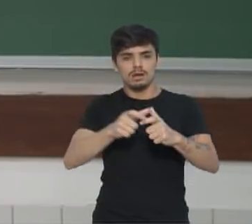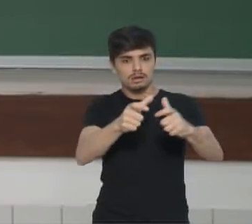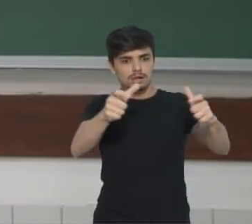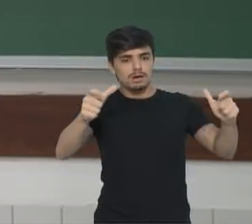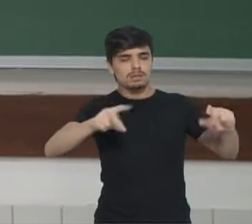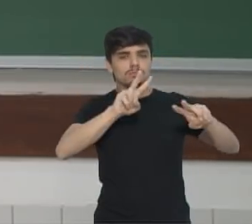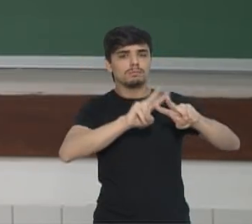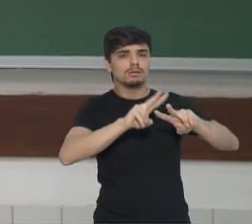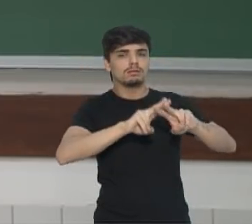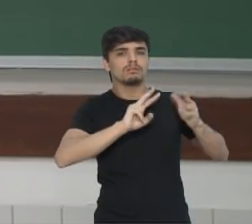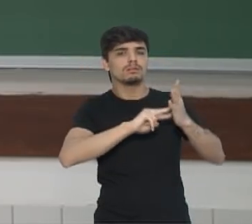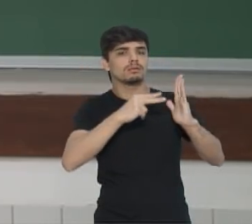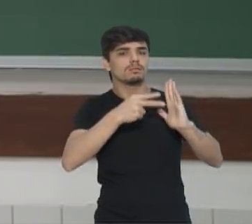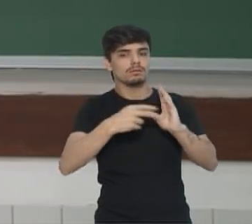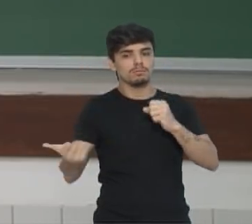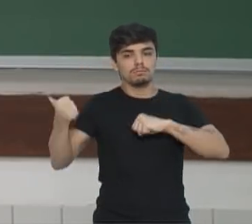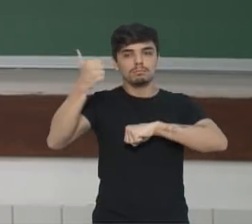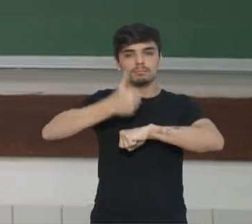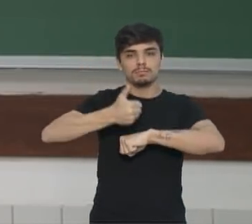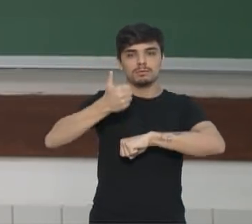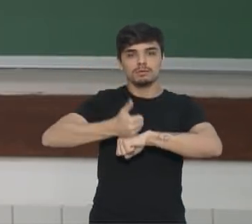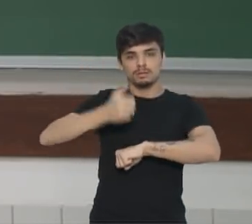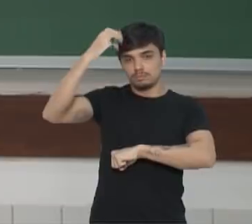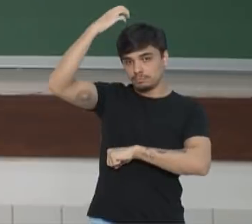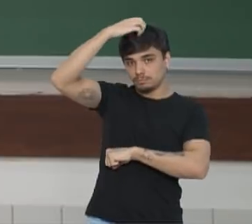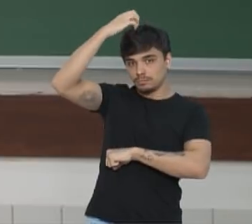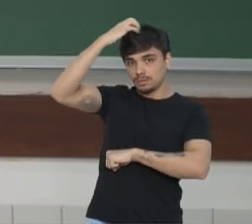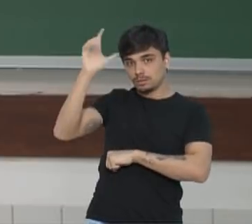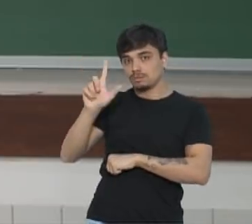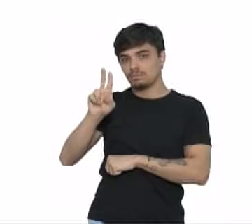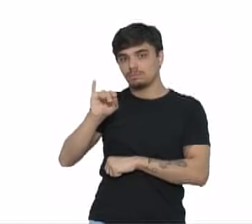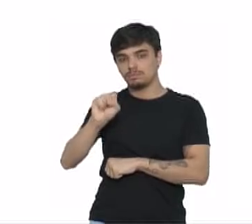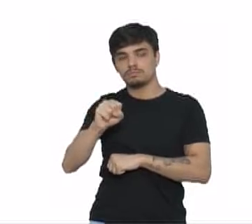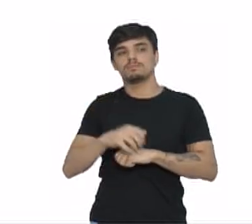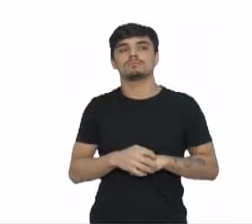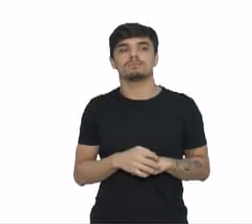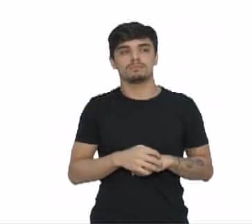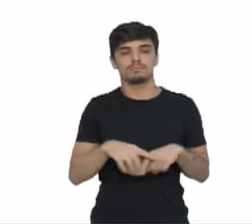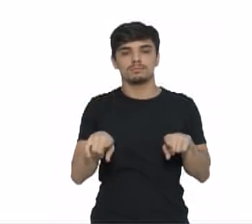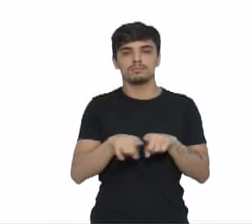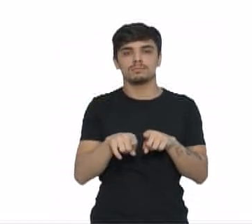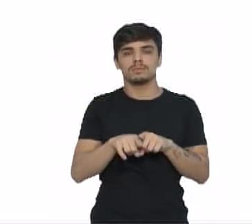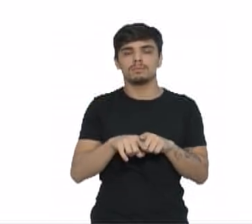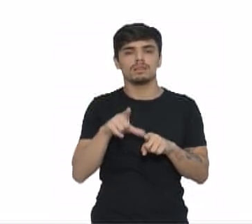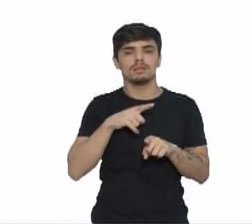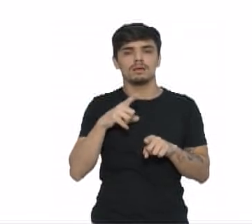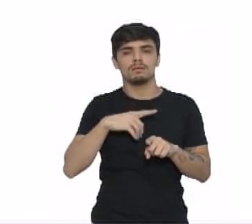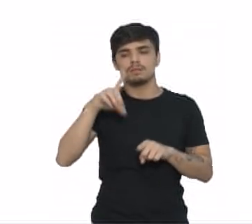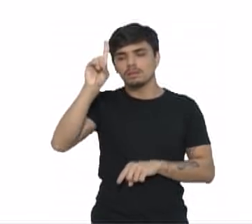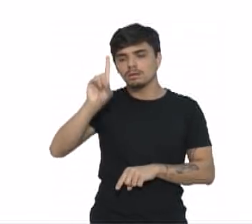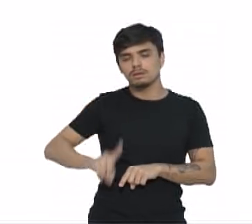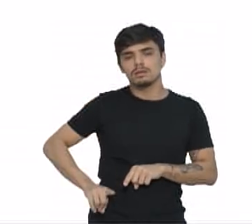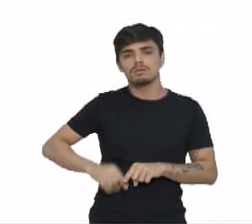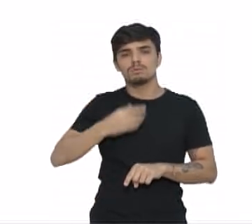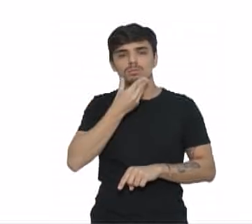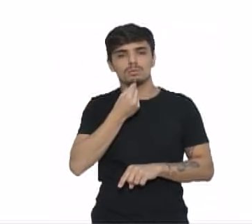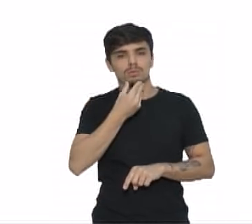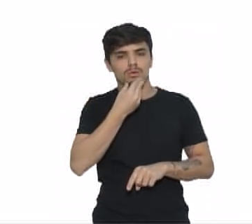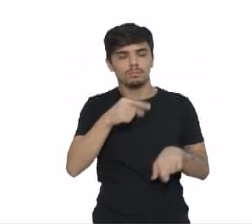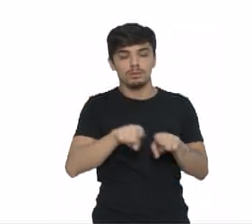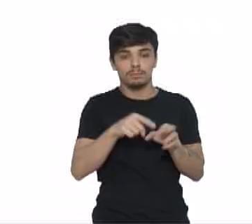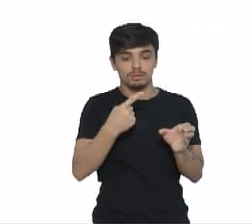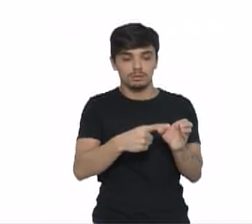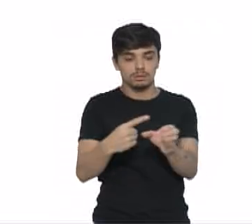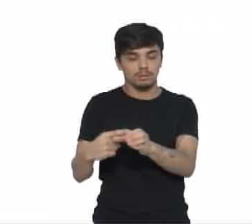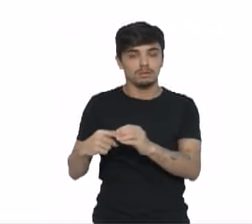era um símbolo do poder do rei, certo? A importância que teve a Declaração dos Direitos do Homem e do Cidadão, que procurava